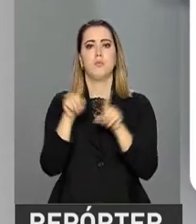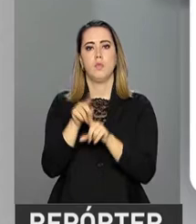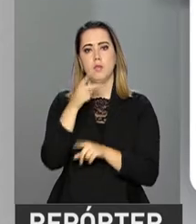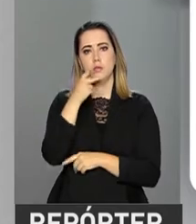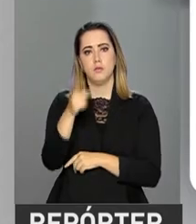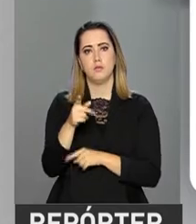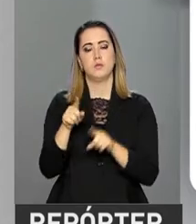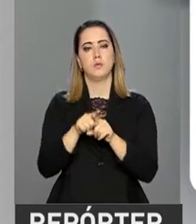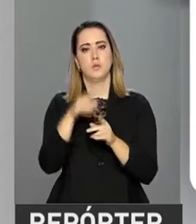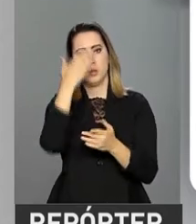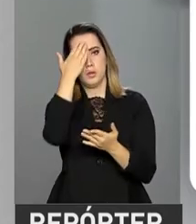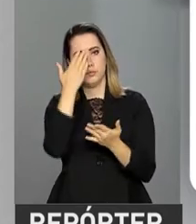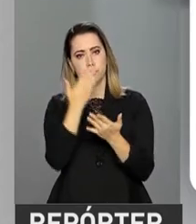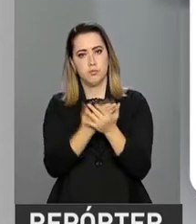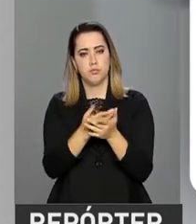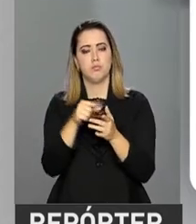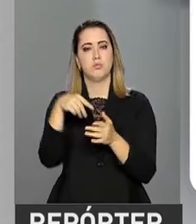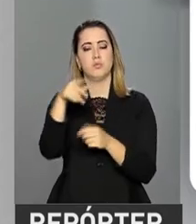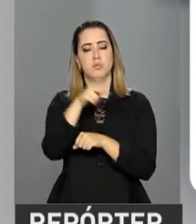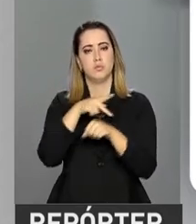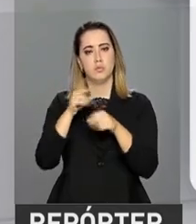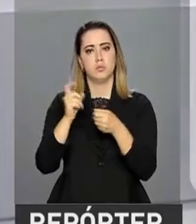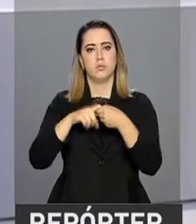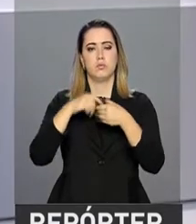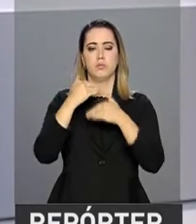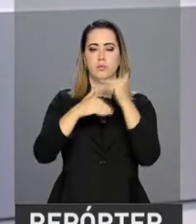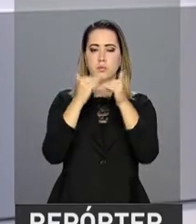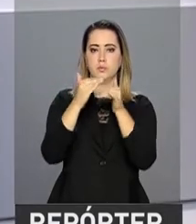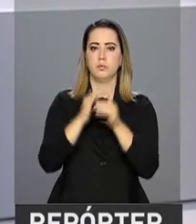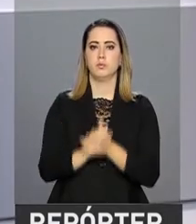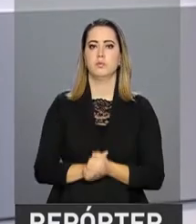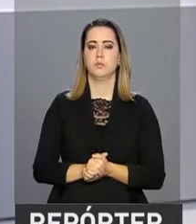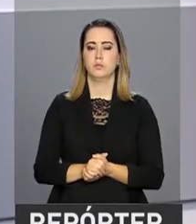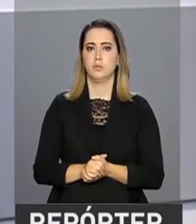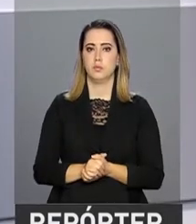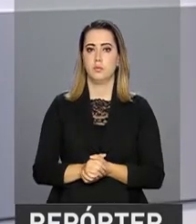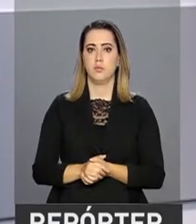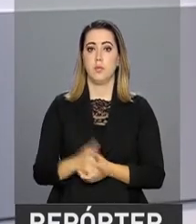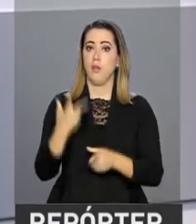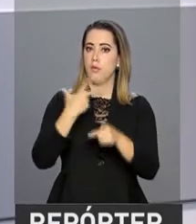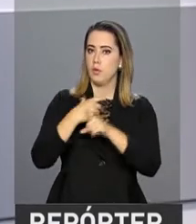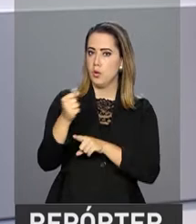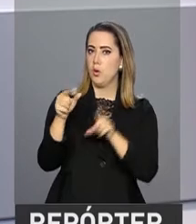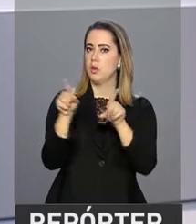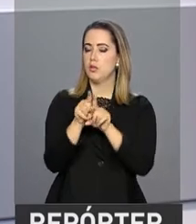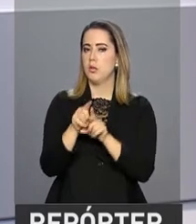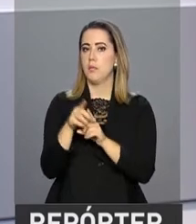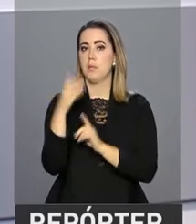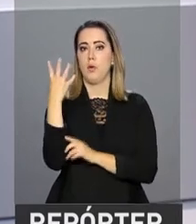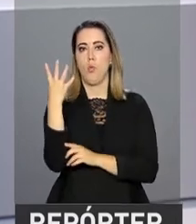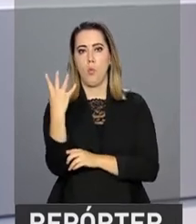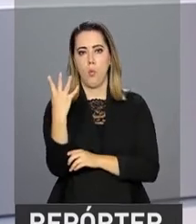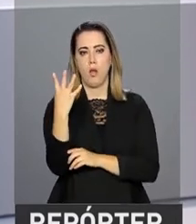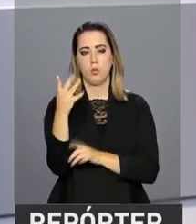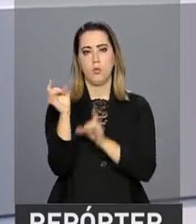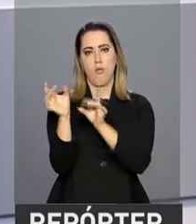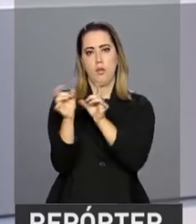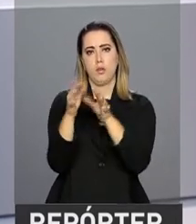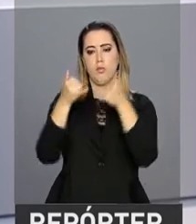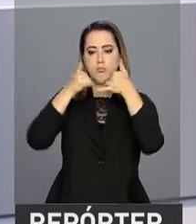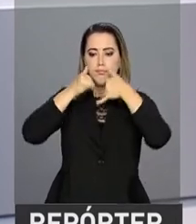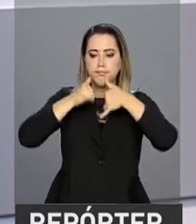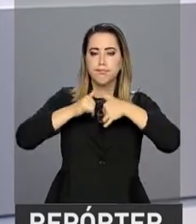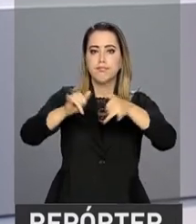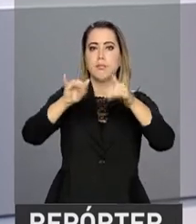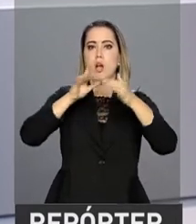presidente a confiança está de volta sucesso também no leilão de quatro usinas hidrelétricas administradas